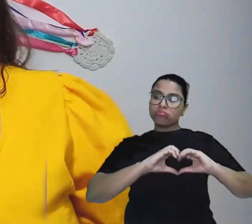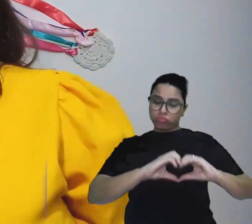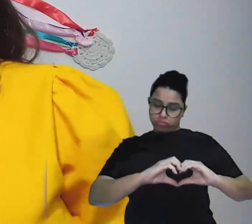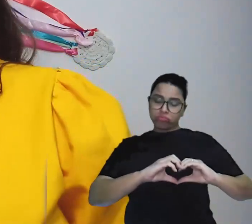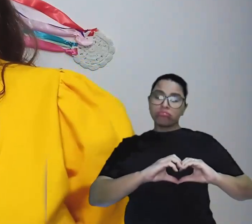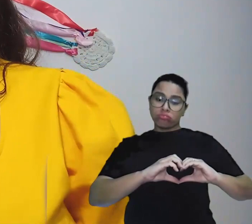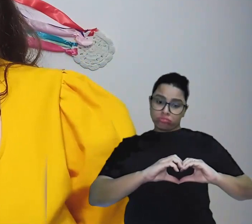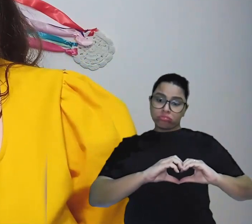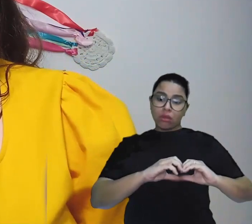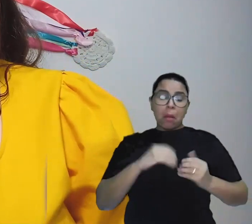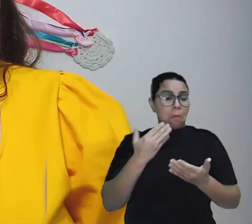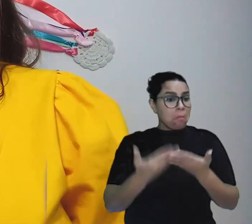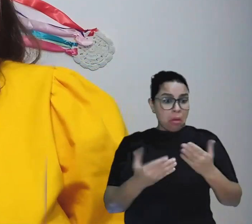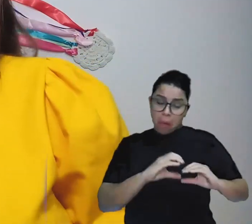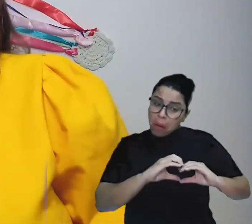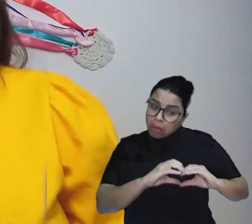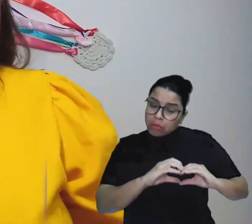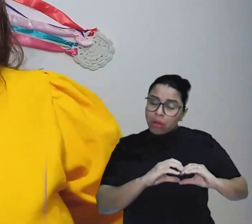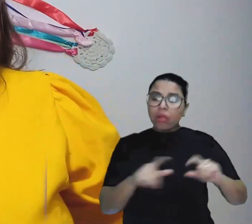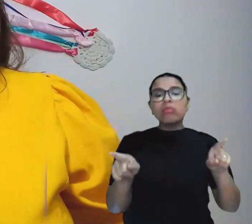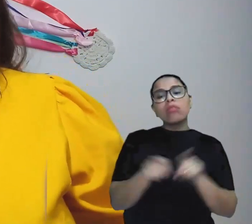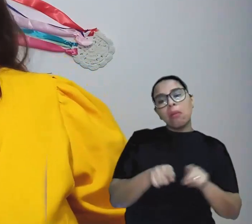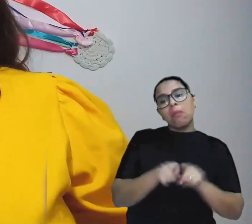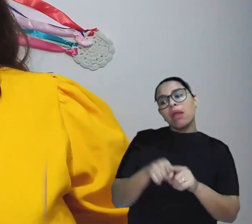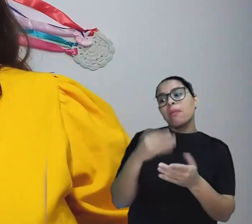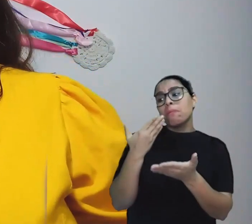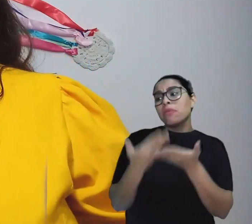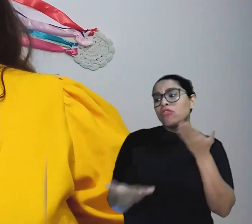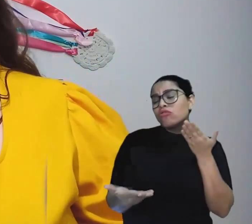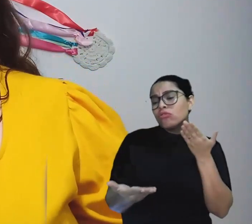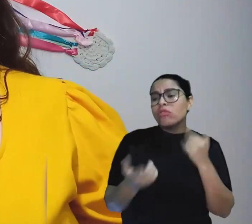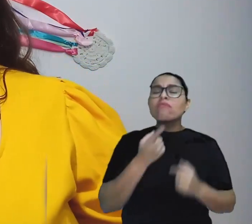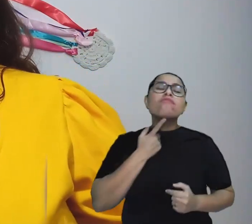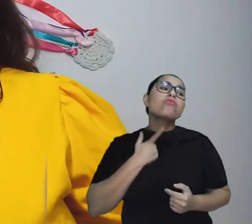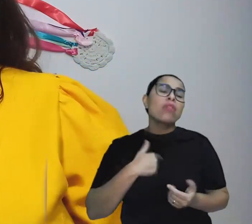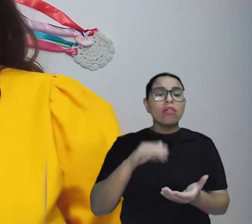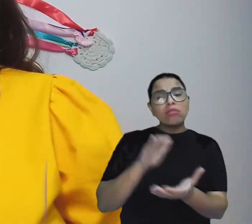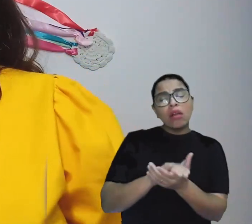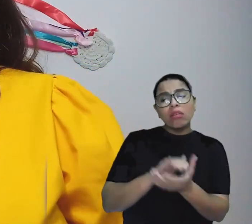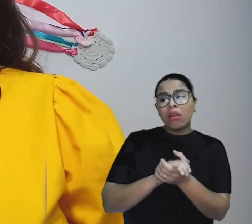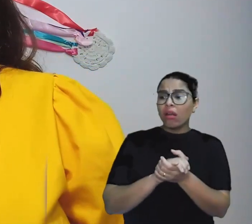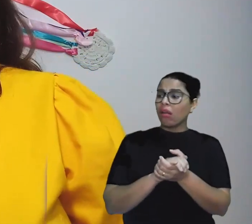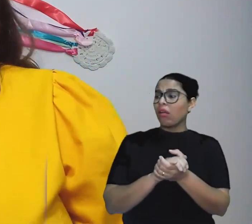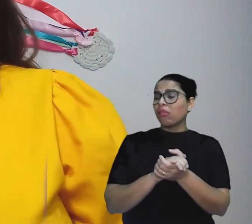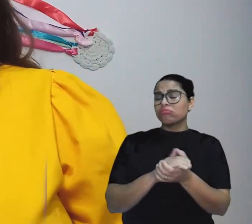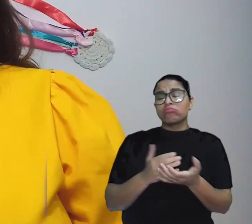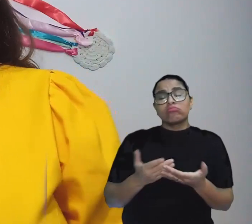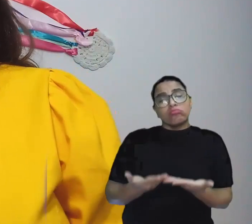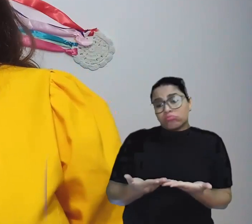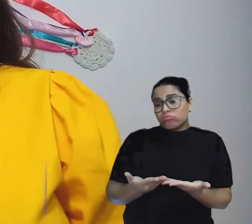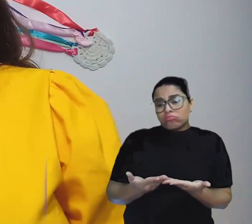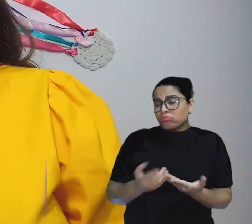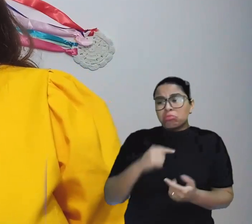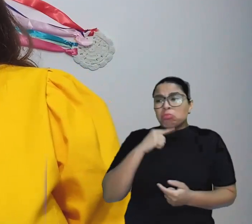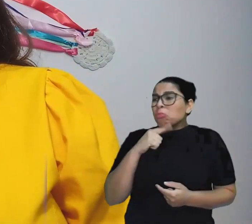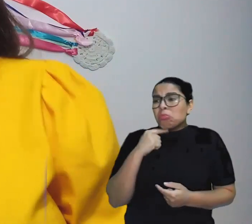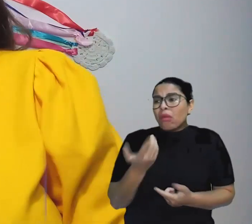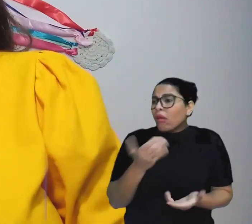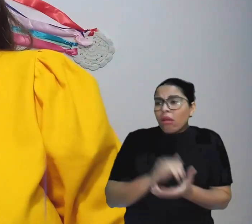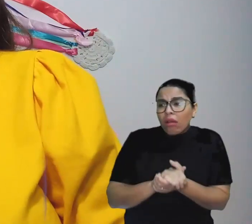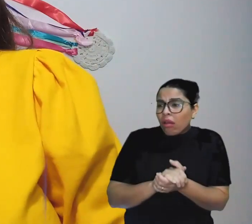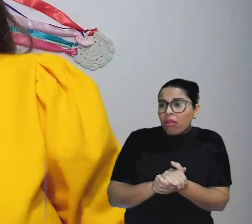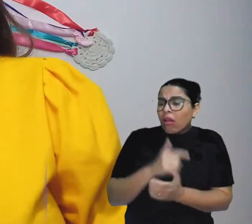se não bastasse perder meu coração, eu também perdi a vontade de me casar com a jovem Mutkin. Não fazia mais sentido.